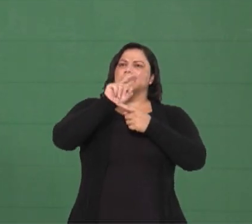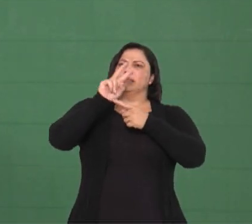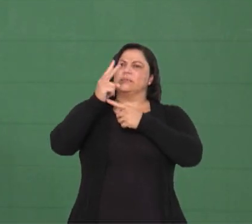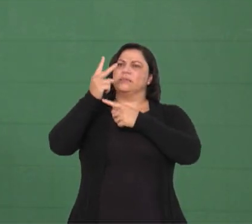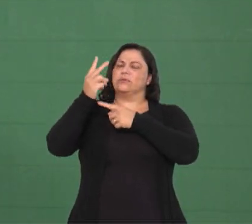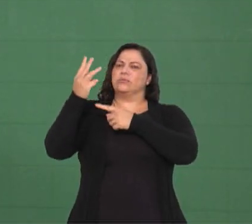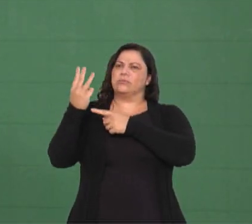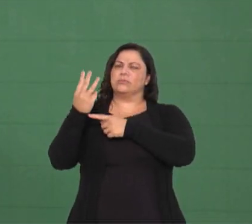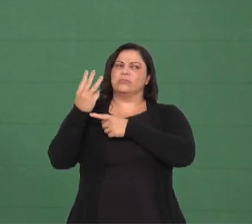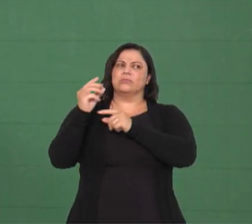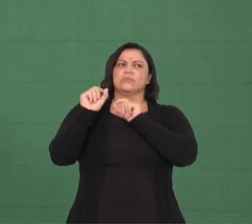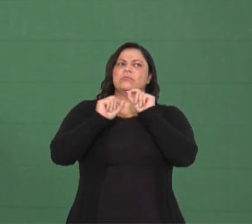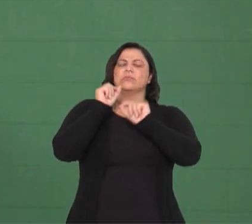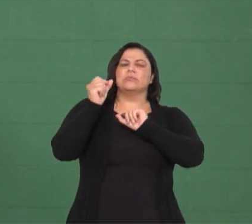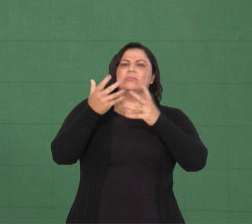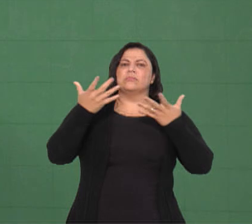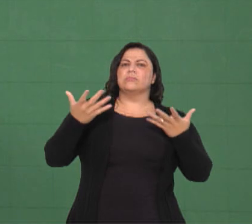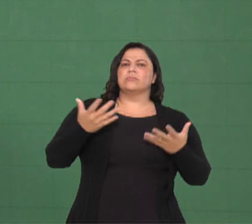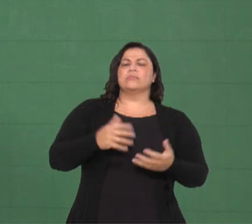nossa força elétrica